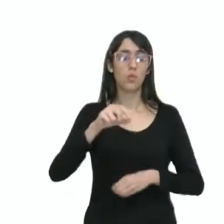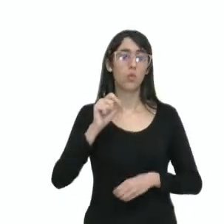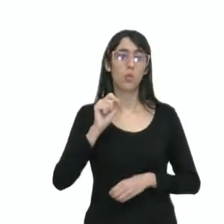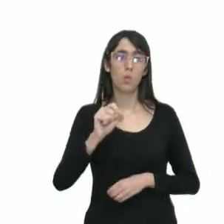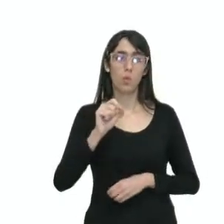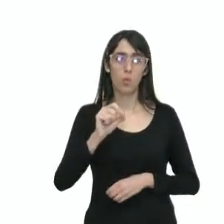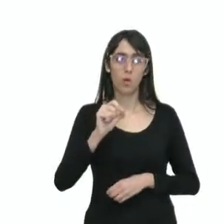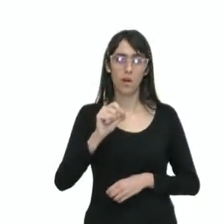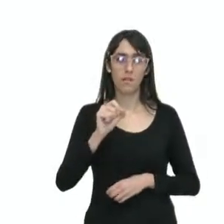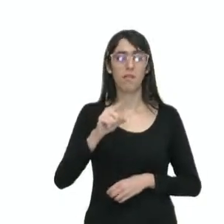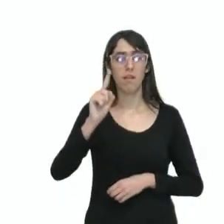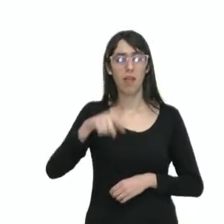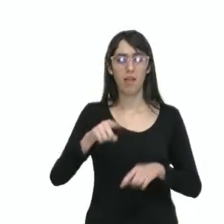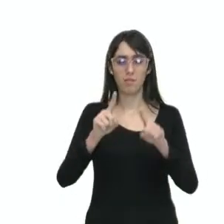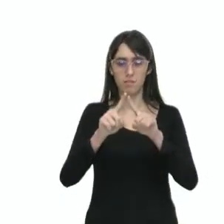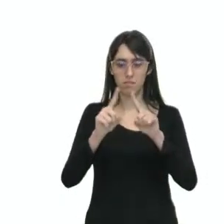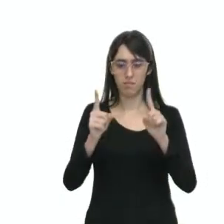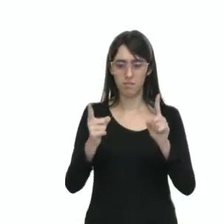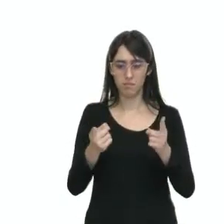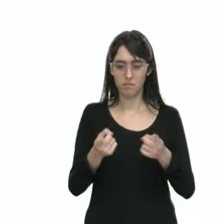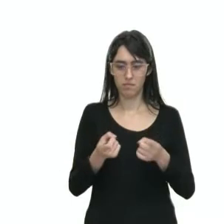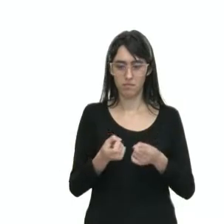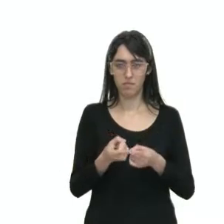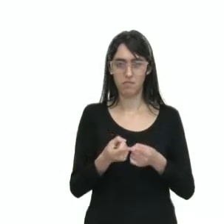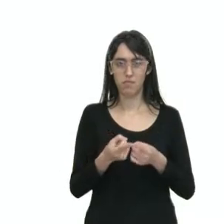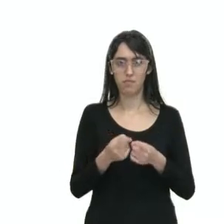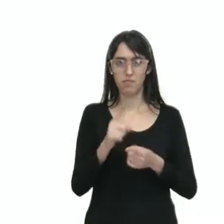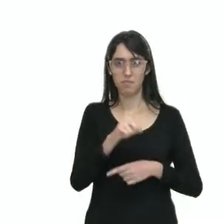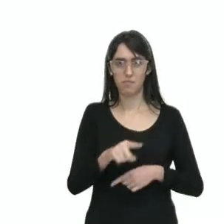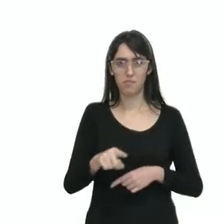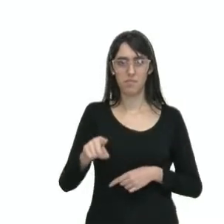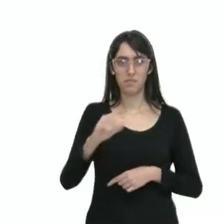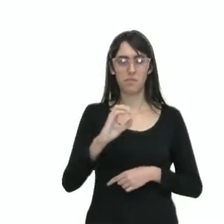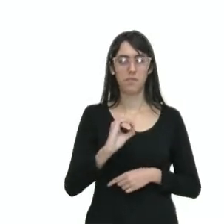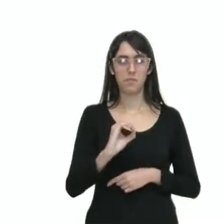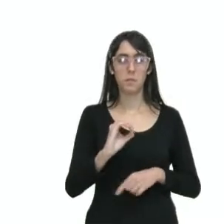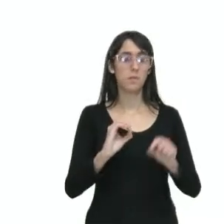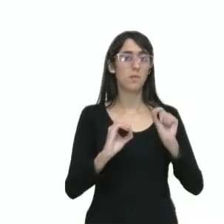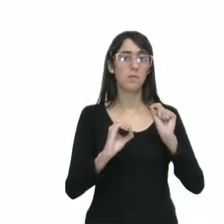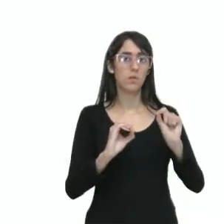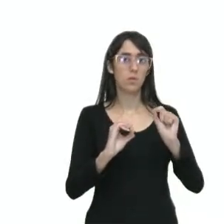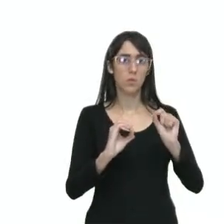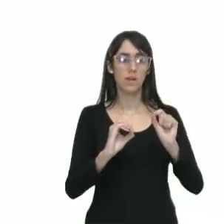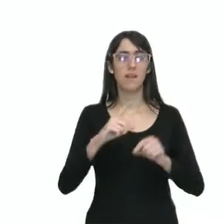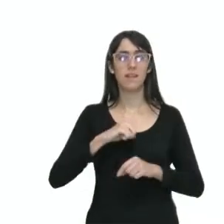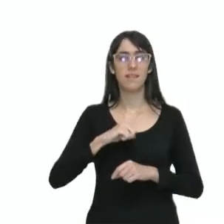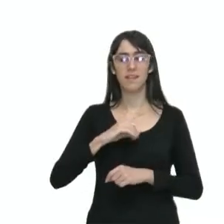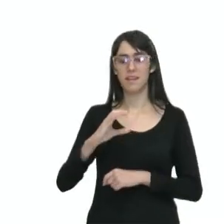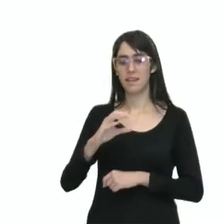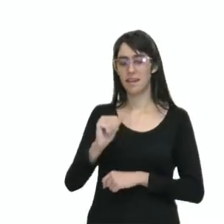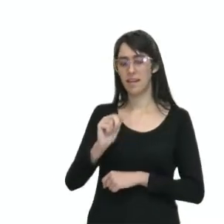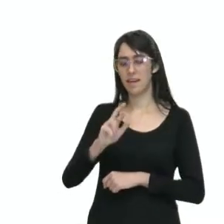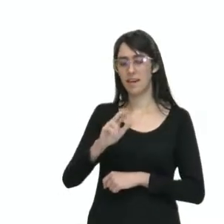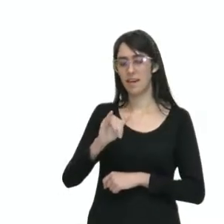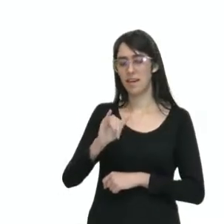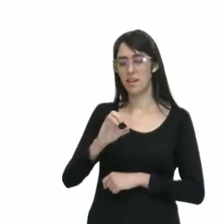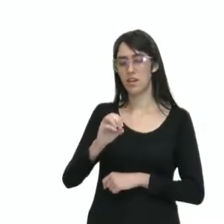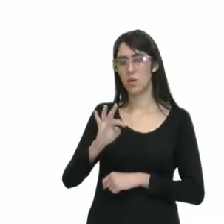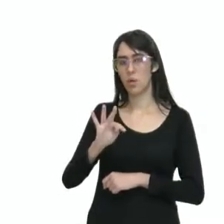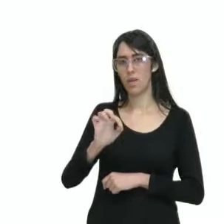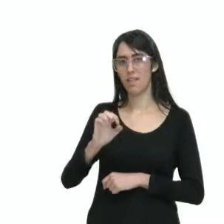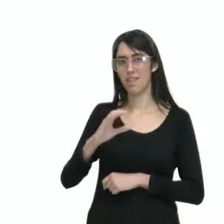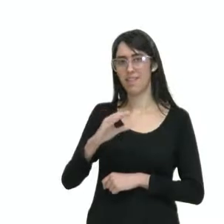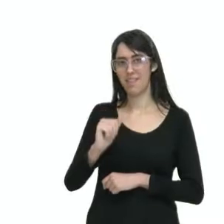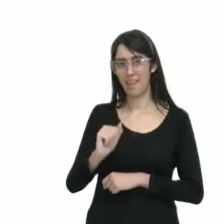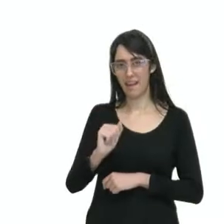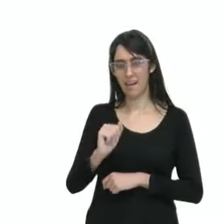geralmente esférico e formado pela carioteca, o